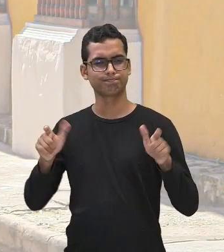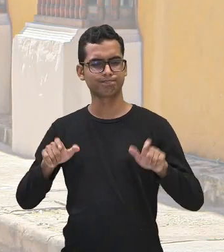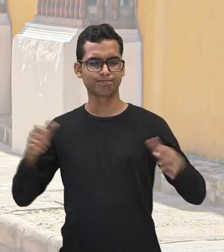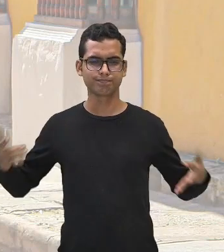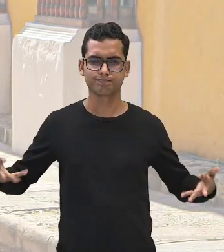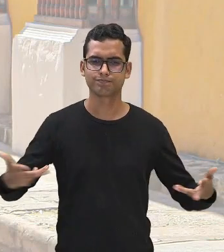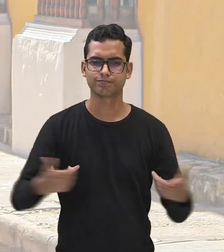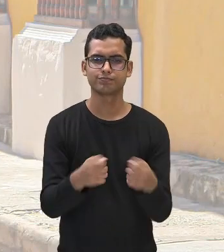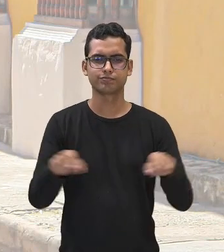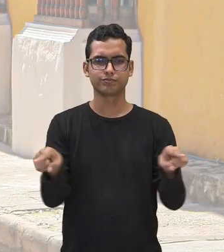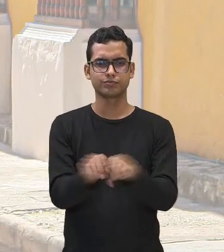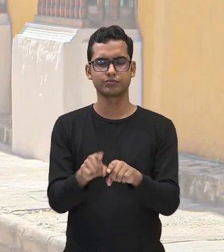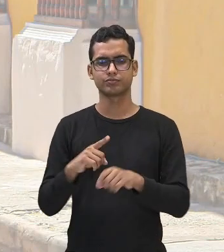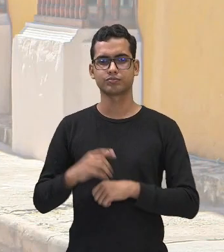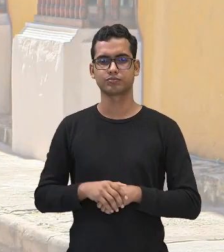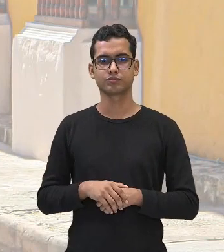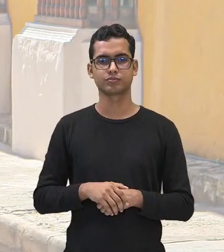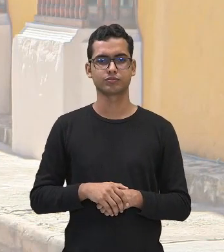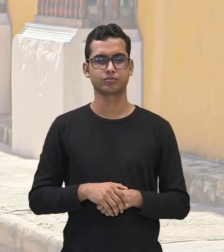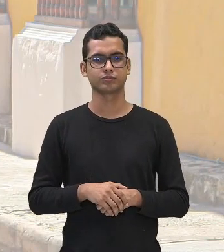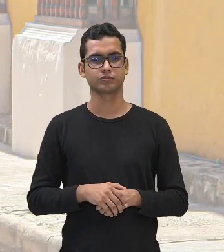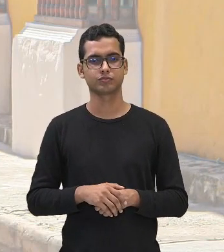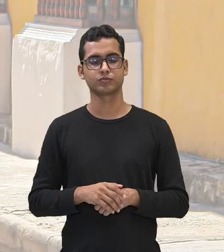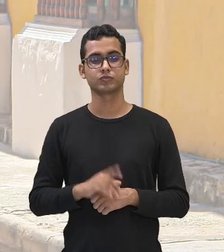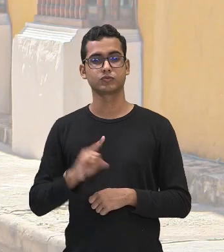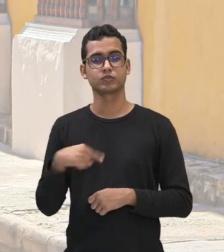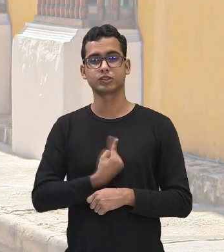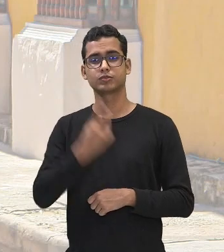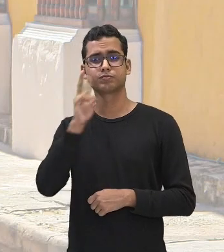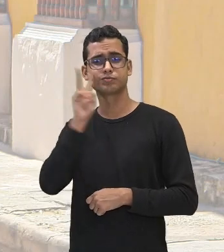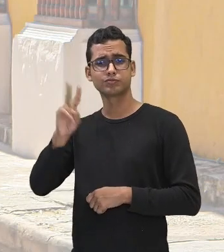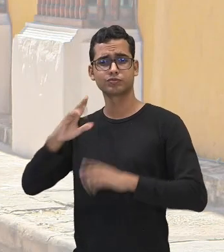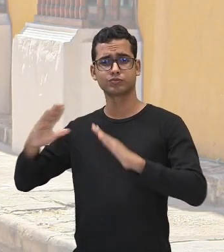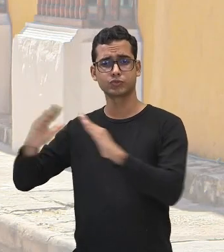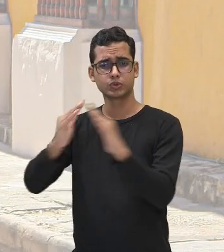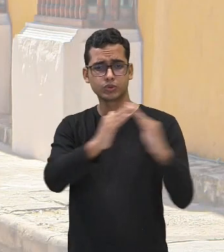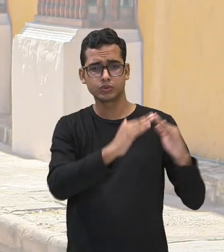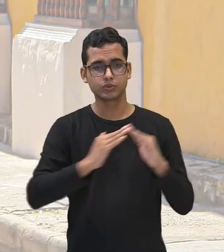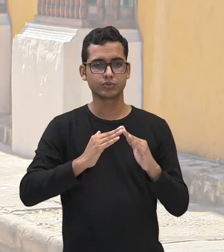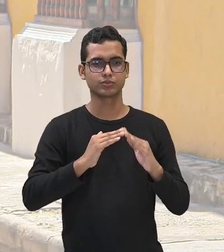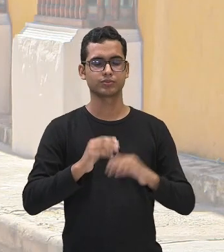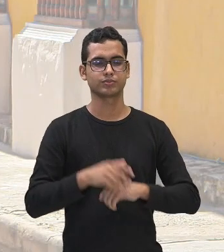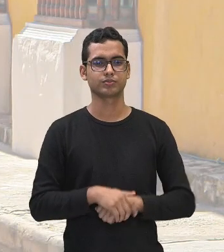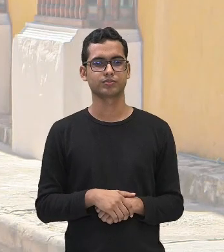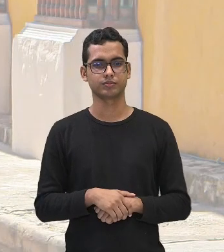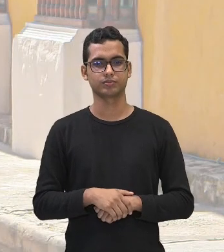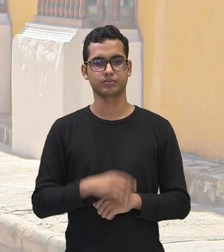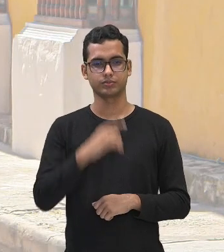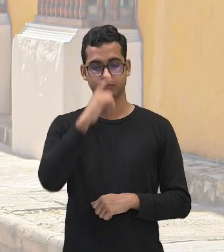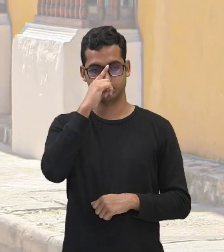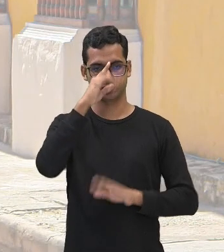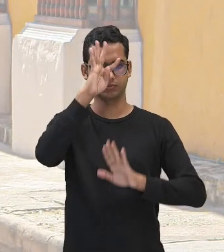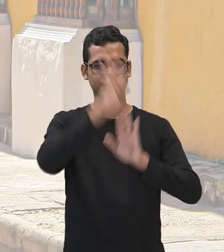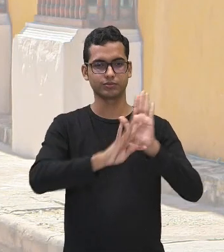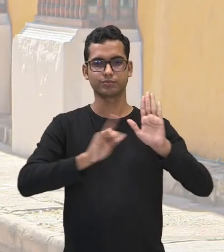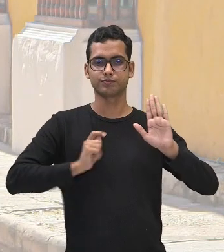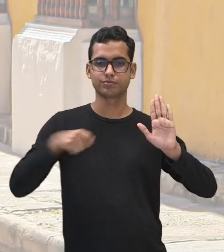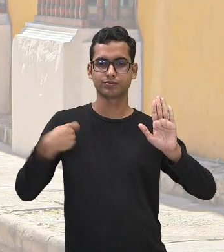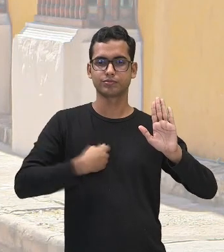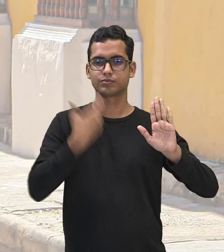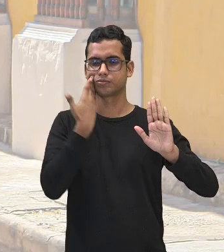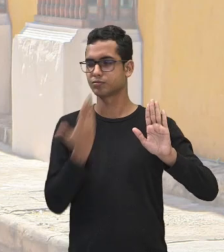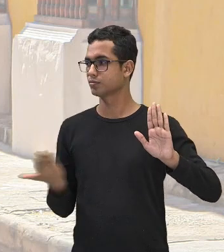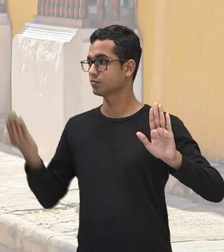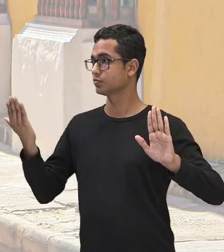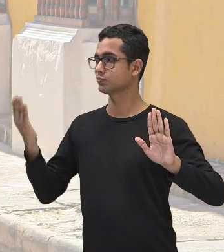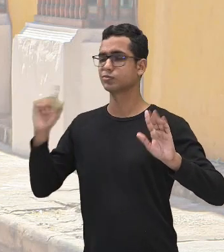vendo em La Calle, que são muitas casitas, são las viviendas. Então, las viviendas são as